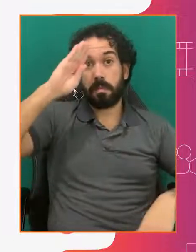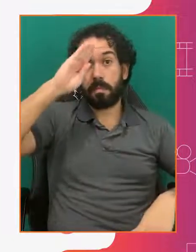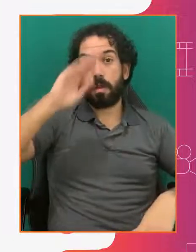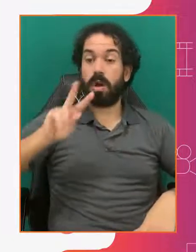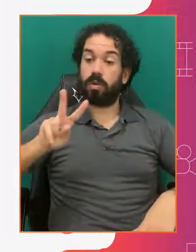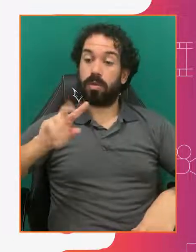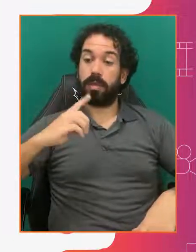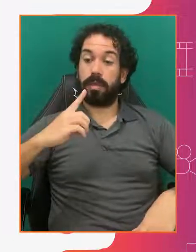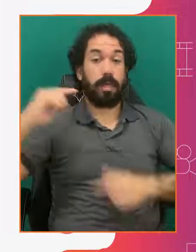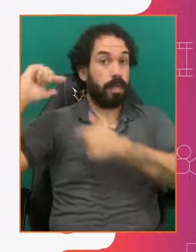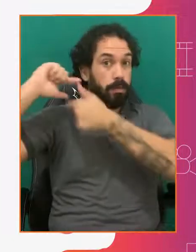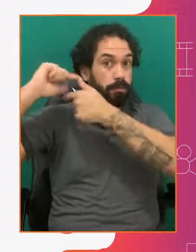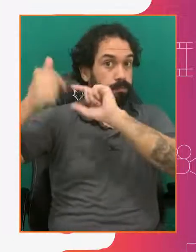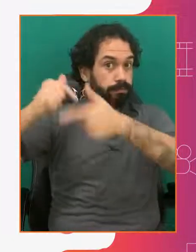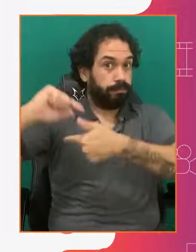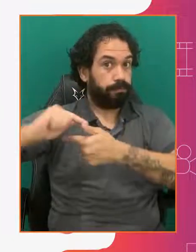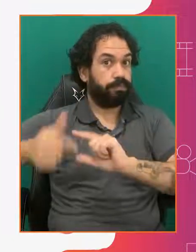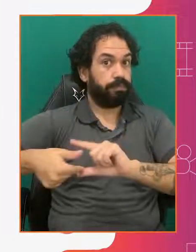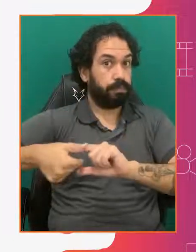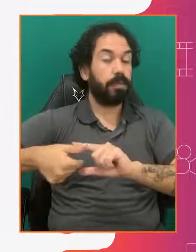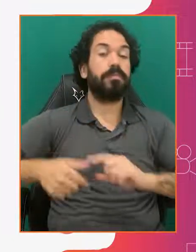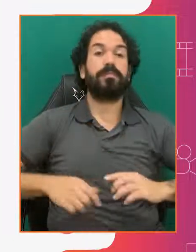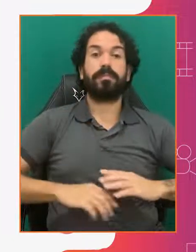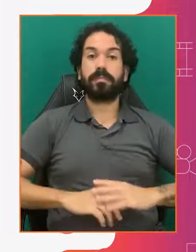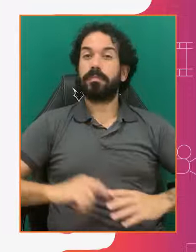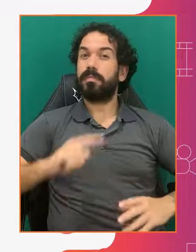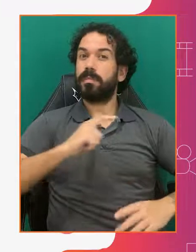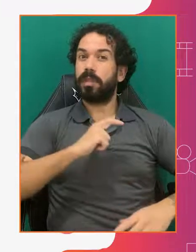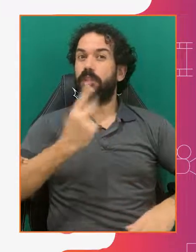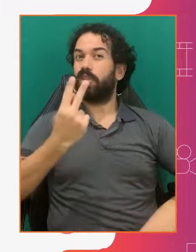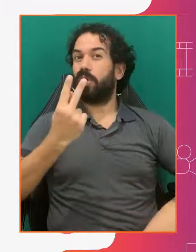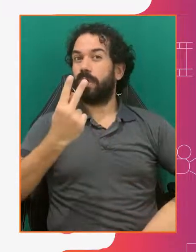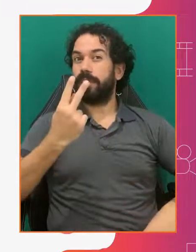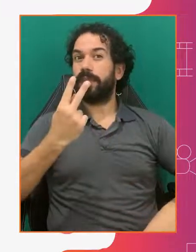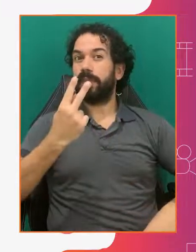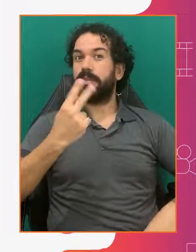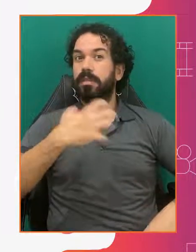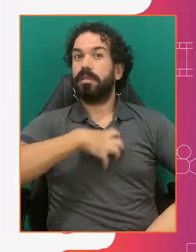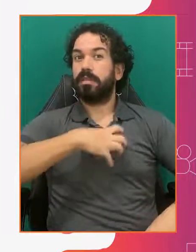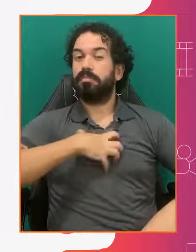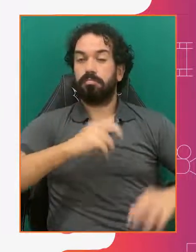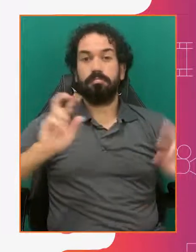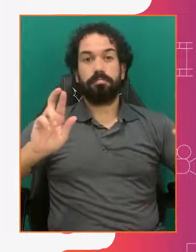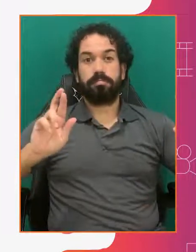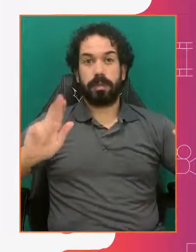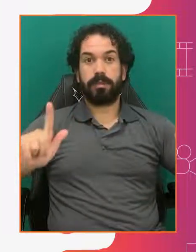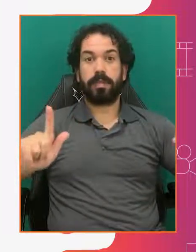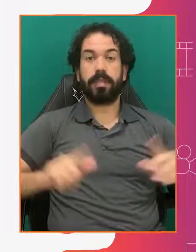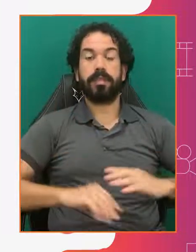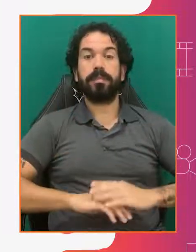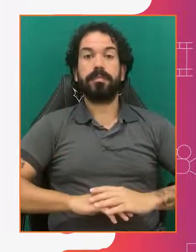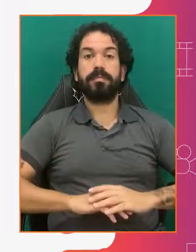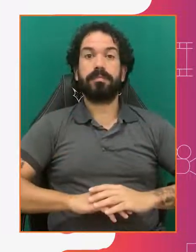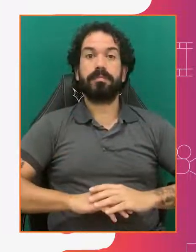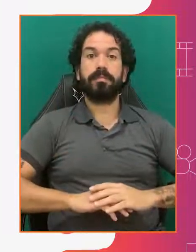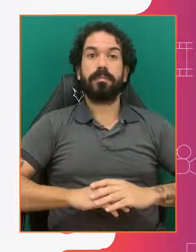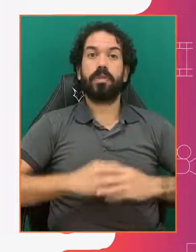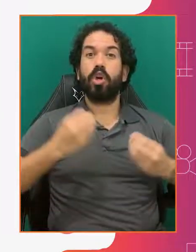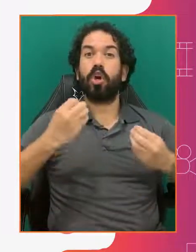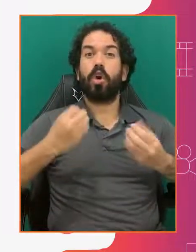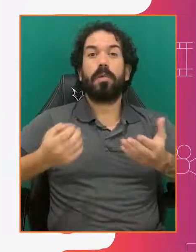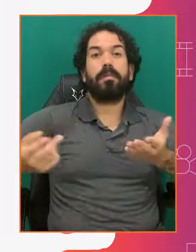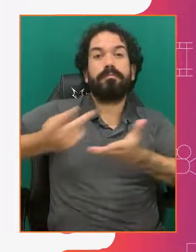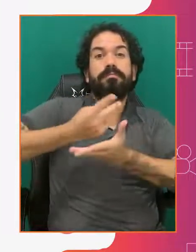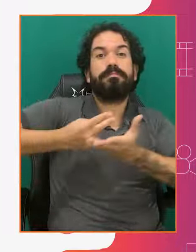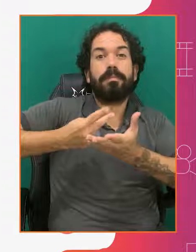na animação 2D tradicional, existem dois métodos diferentes para realizar o processo